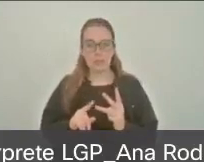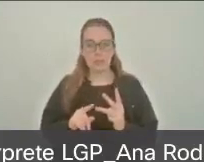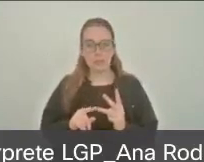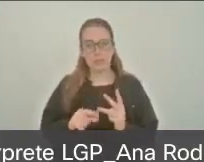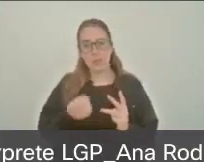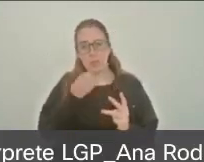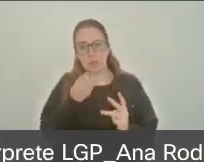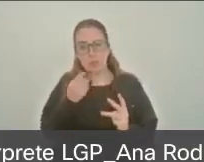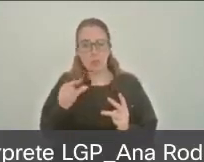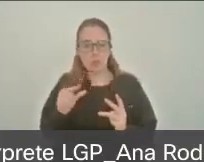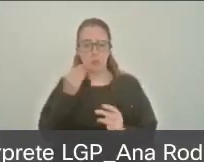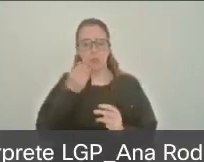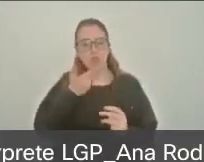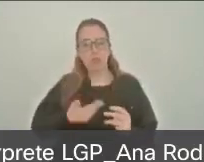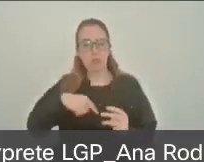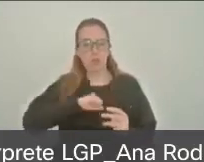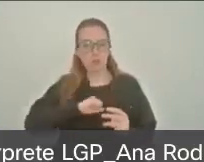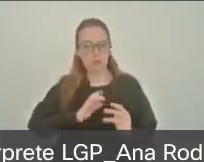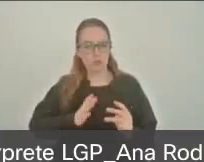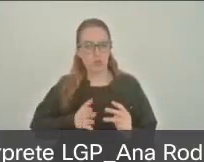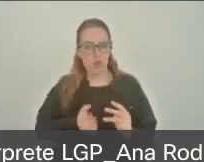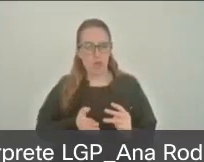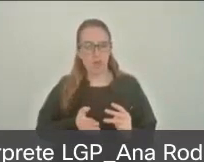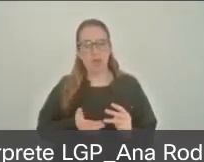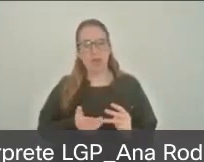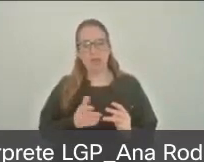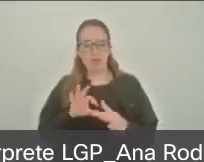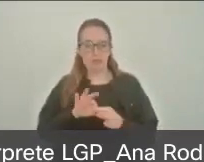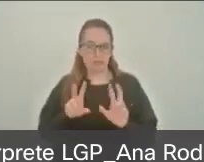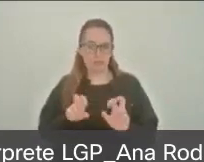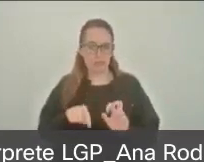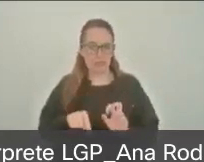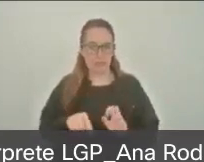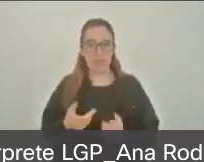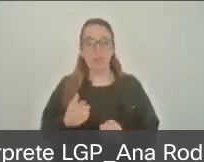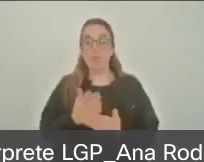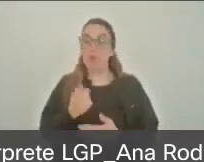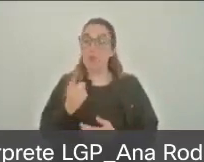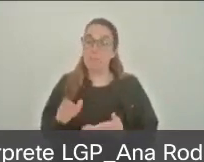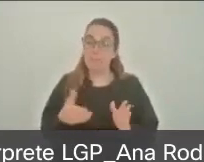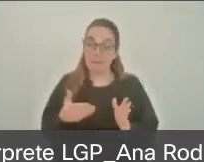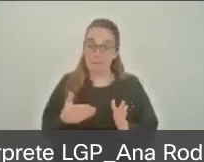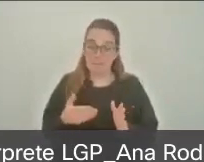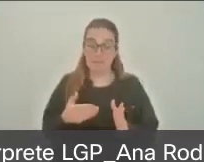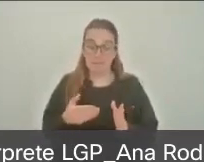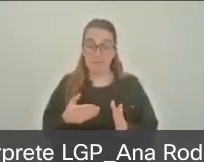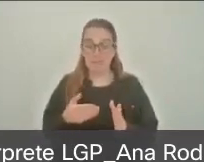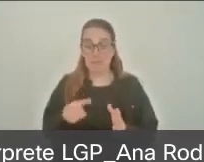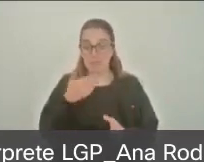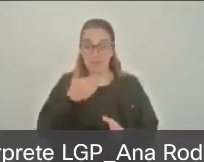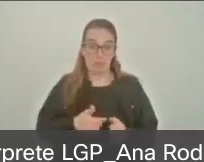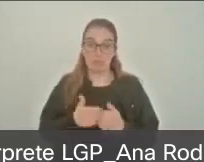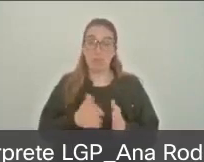breve abordagem à experiência de regulação e supervisão da ERSE nesta matéria, sendo que será sobre uma parte dessa